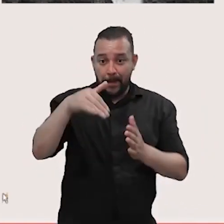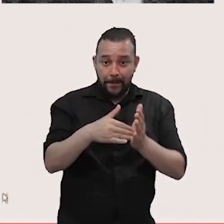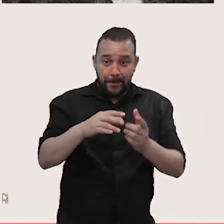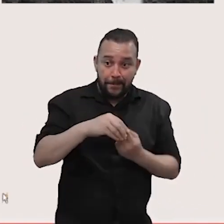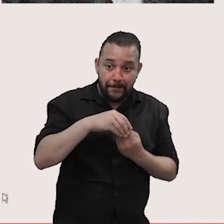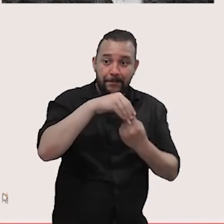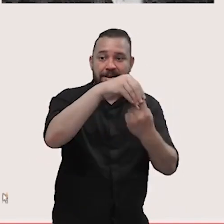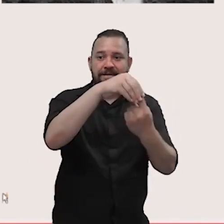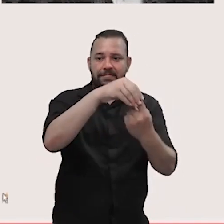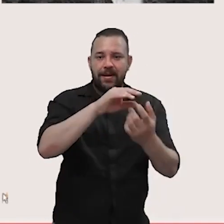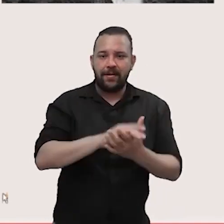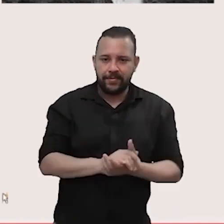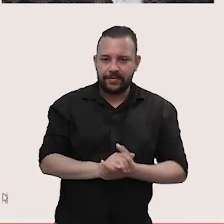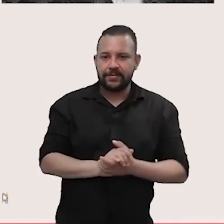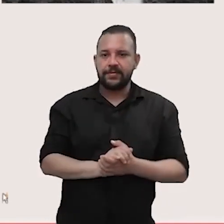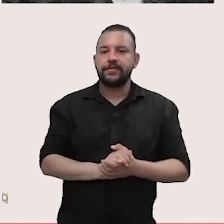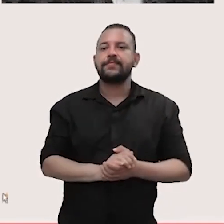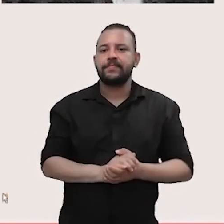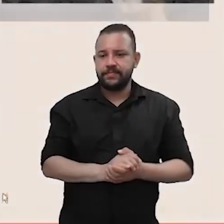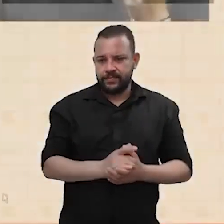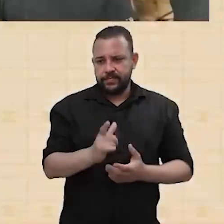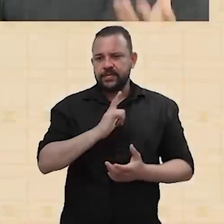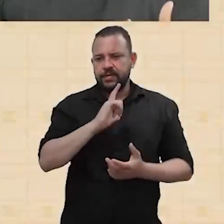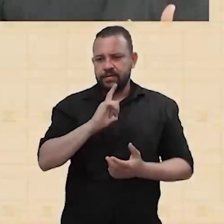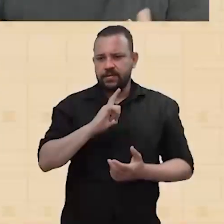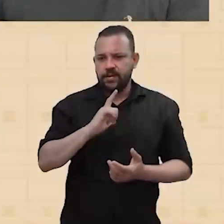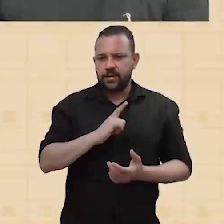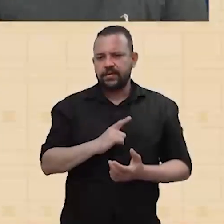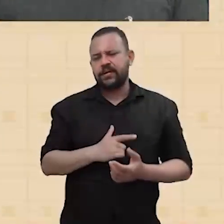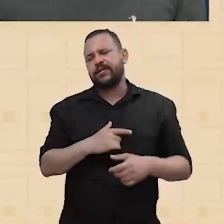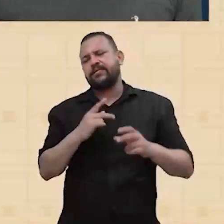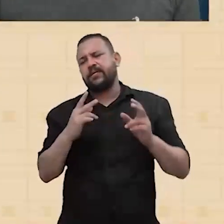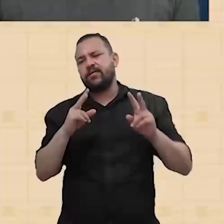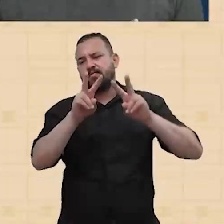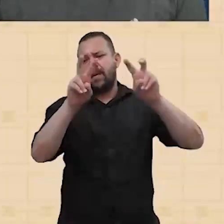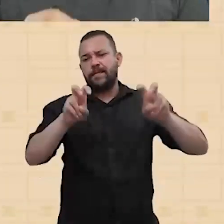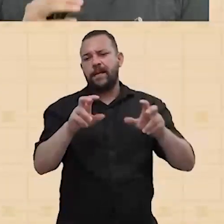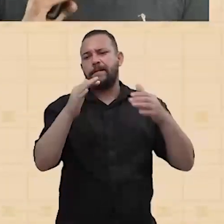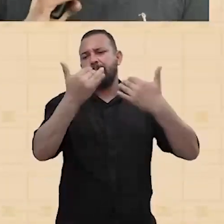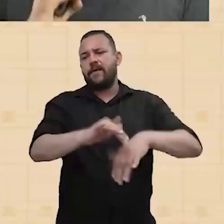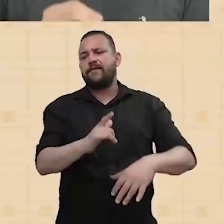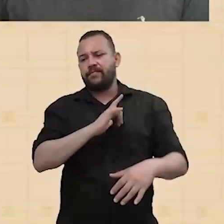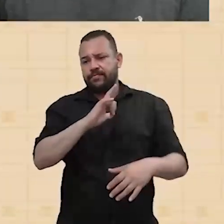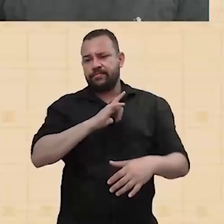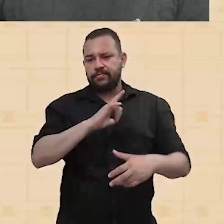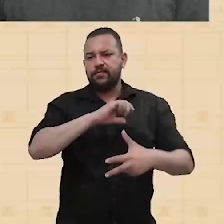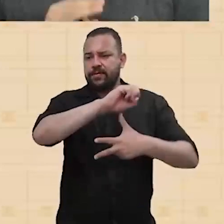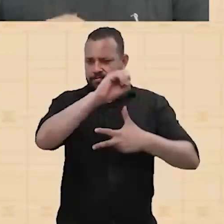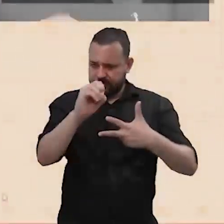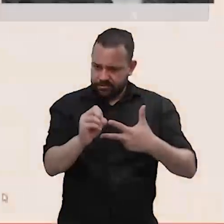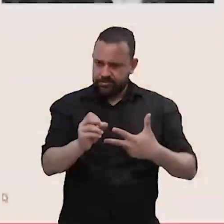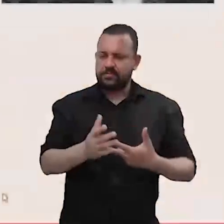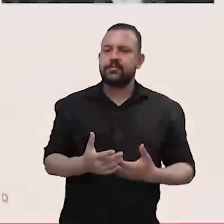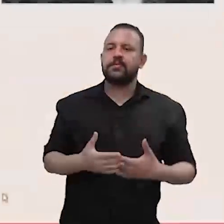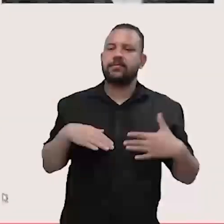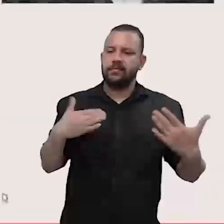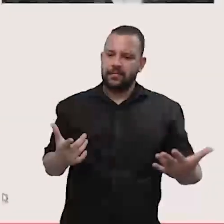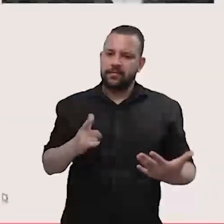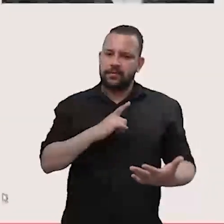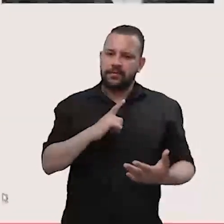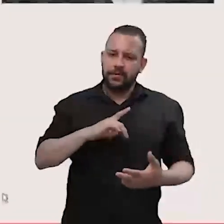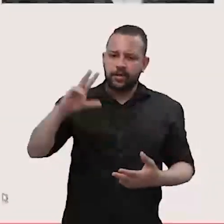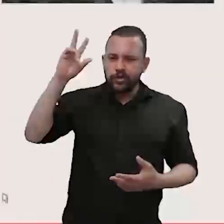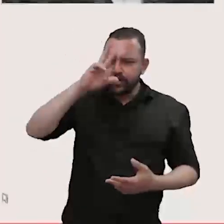principais, os que possivelmente podem ser comentados na prova do Enem. Então, olhe bem, história da